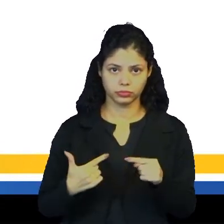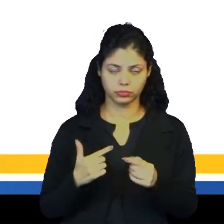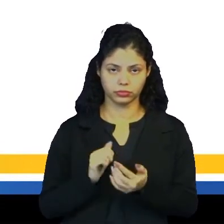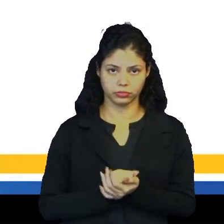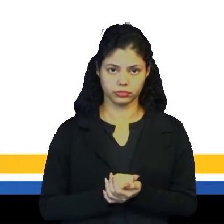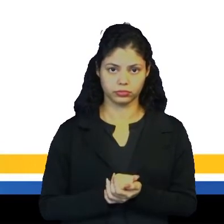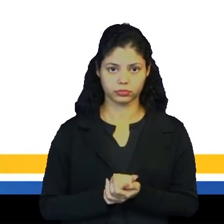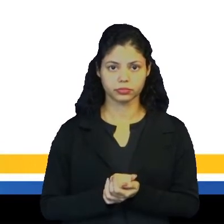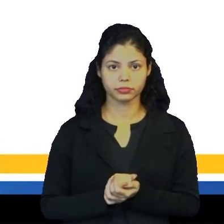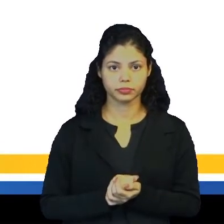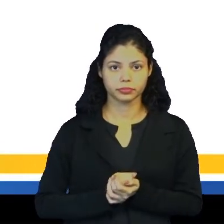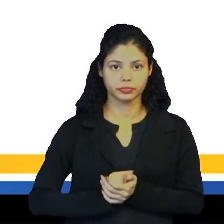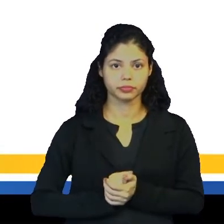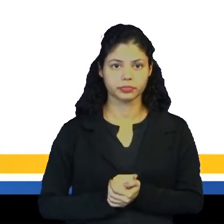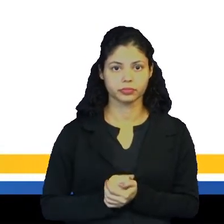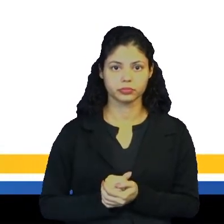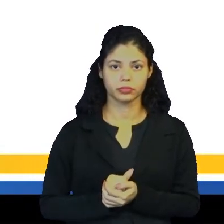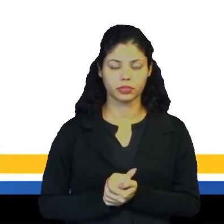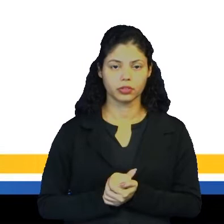7/12.